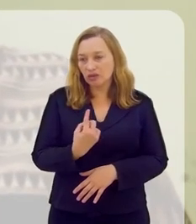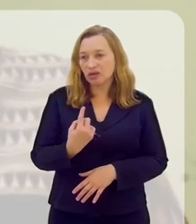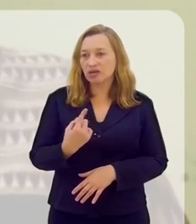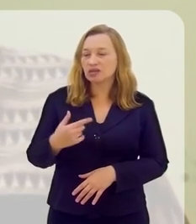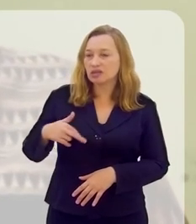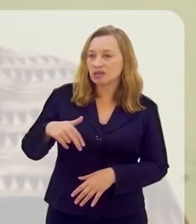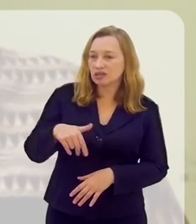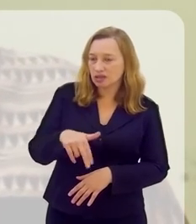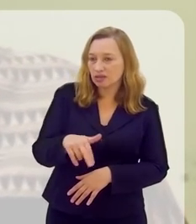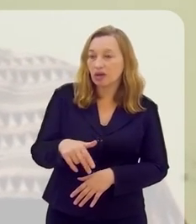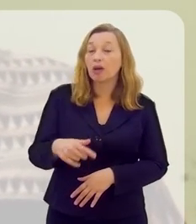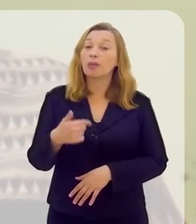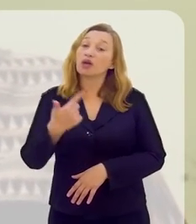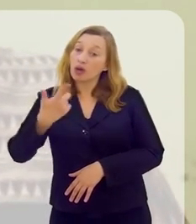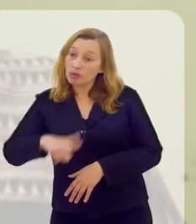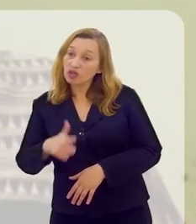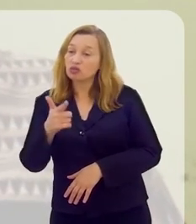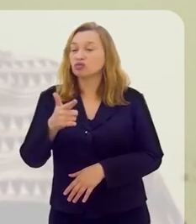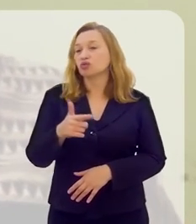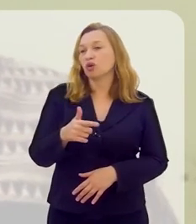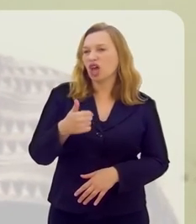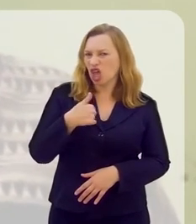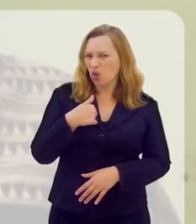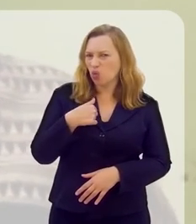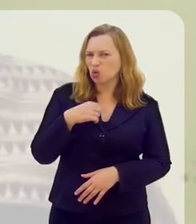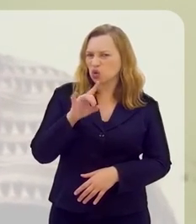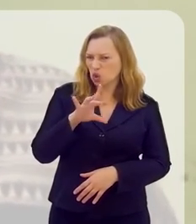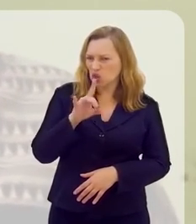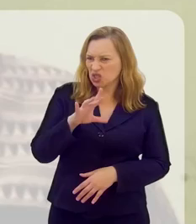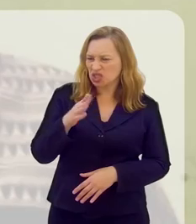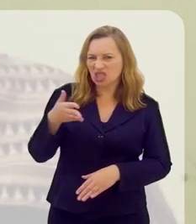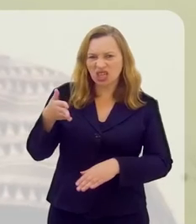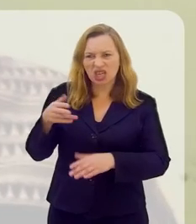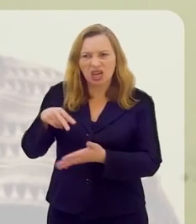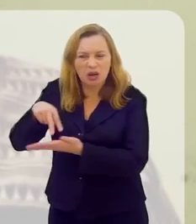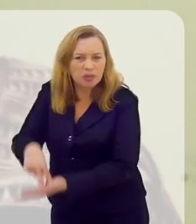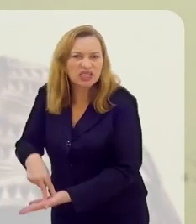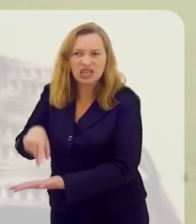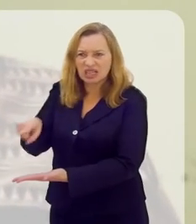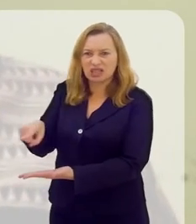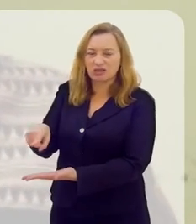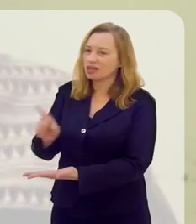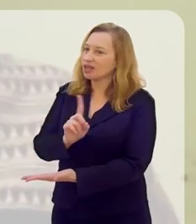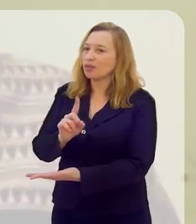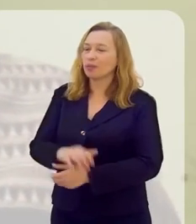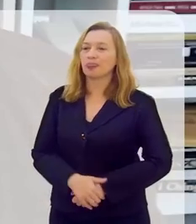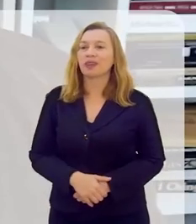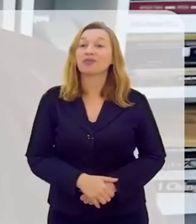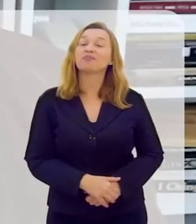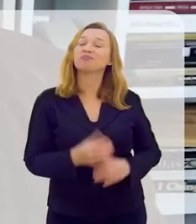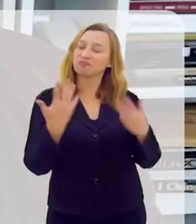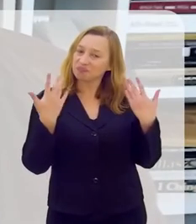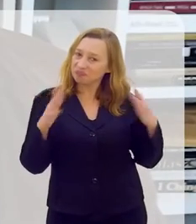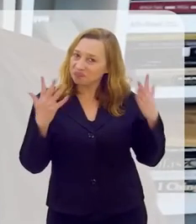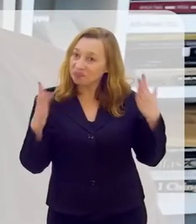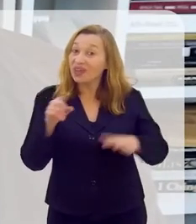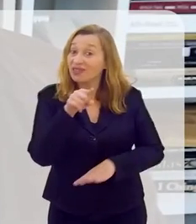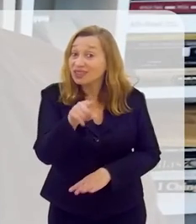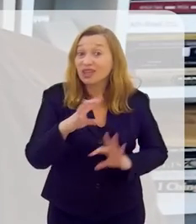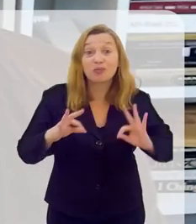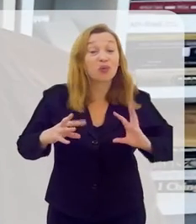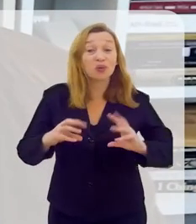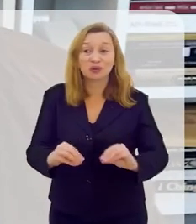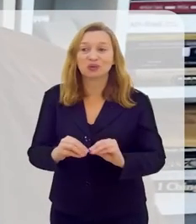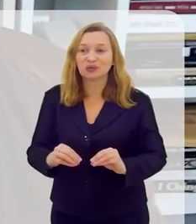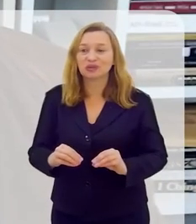caminhasse. Mas, novamente, eu repito, eu não caminho, eu boto meus pés ali, eu não sou sozinha. E parabéns a